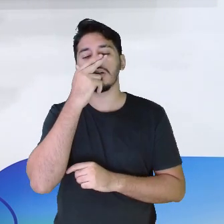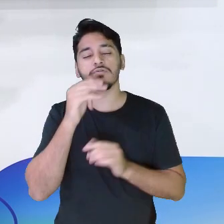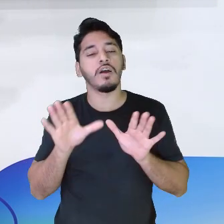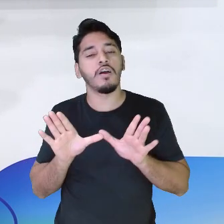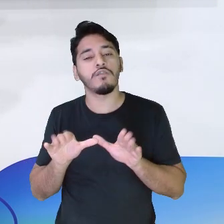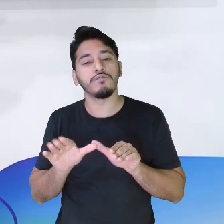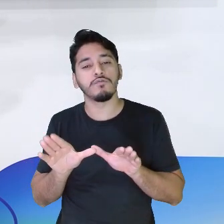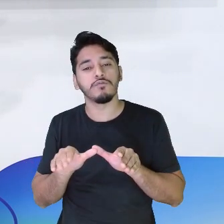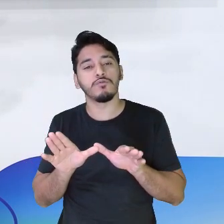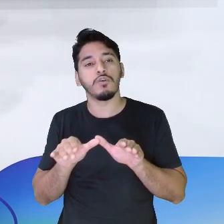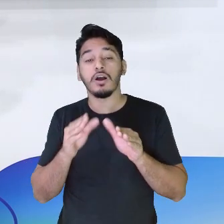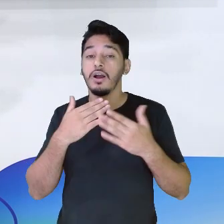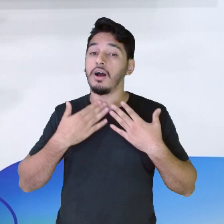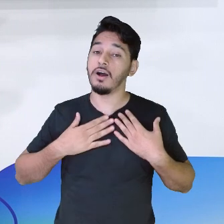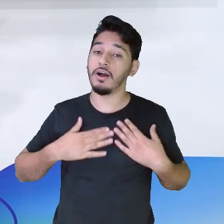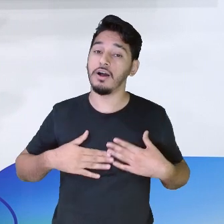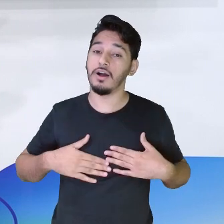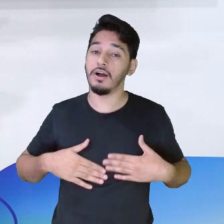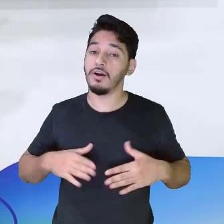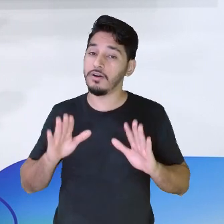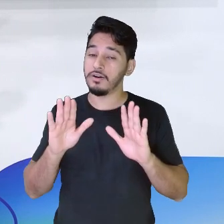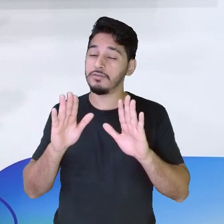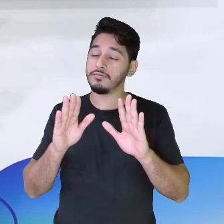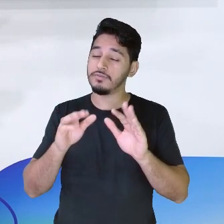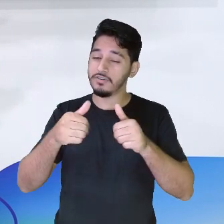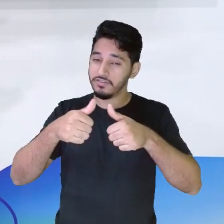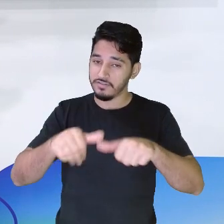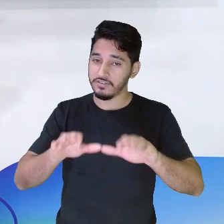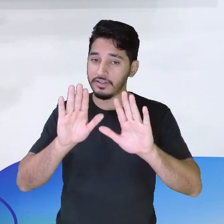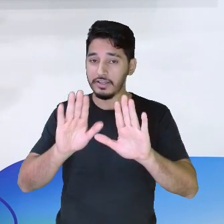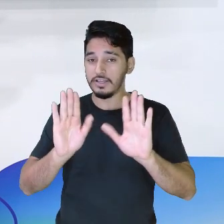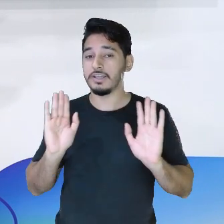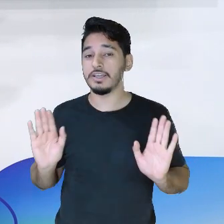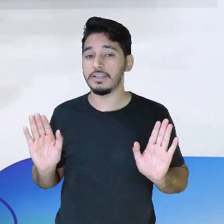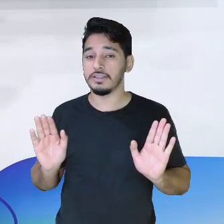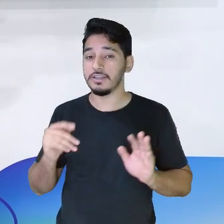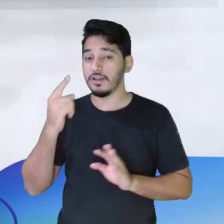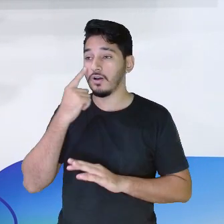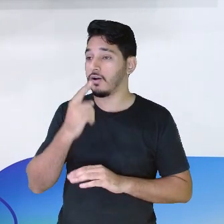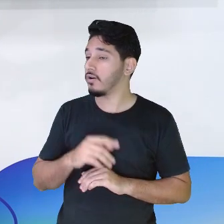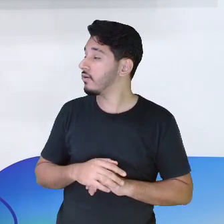voar? Não vou agora, que a aula de matemática só começou.